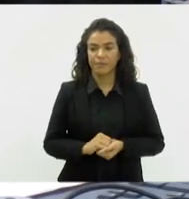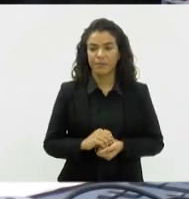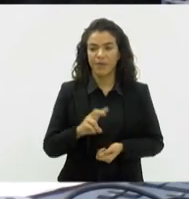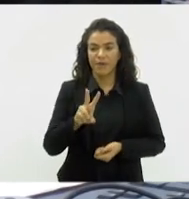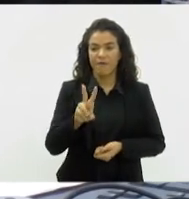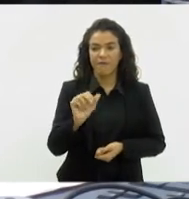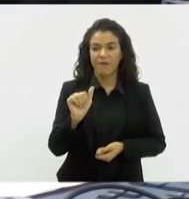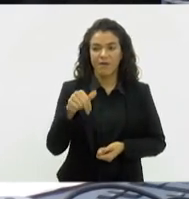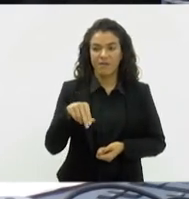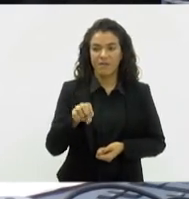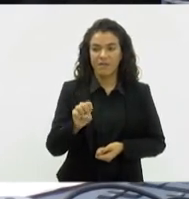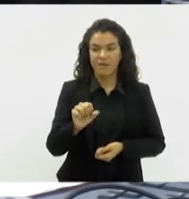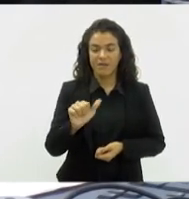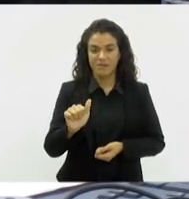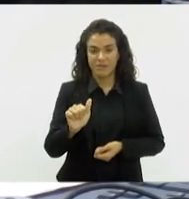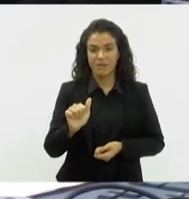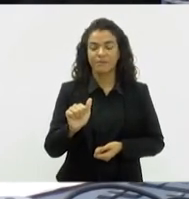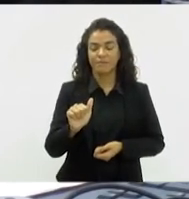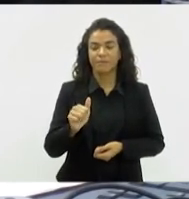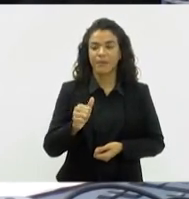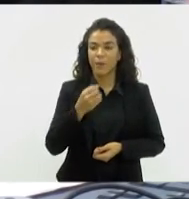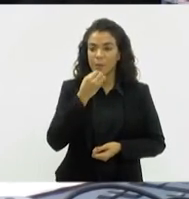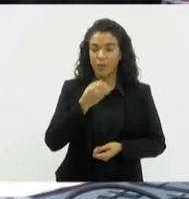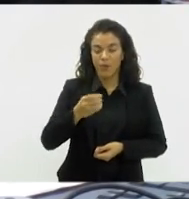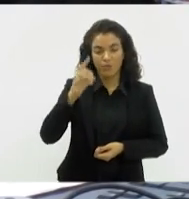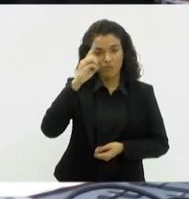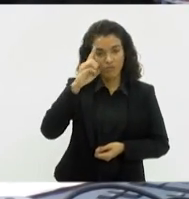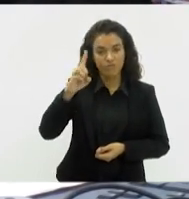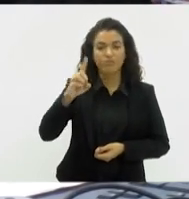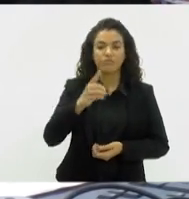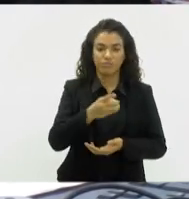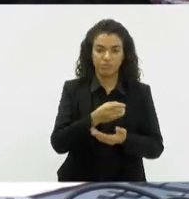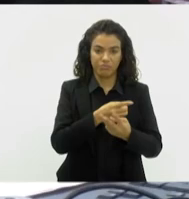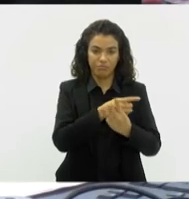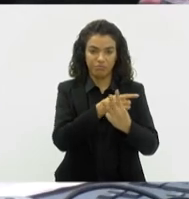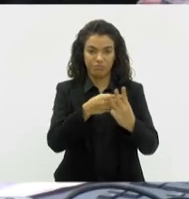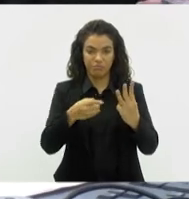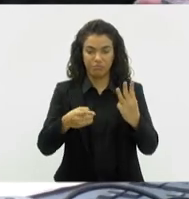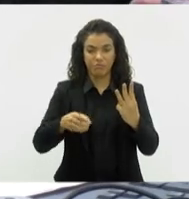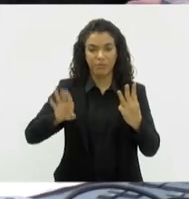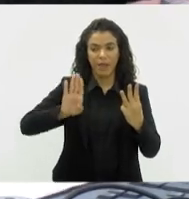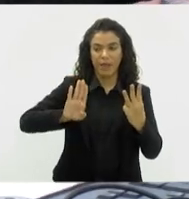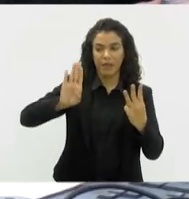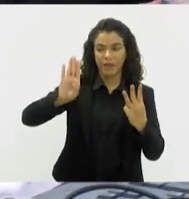Vanessa Figueiredo Lima. Bom dia aos senhores candidatos.